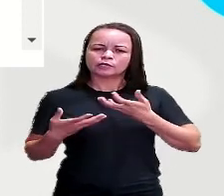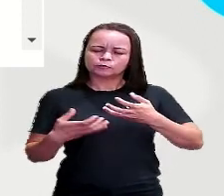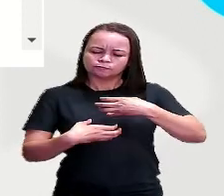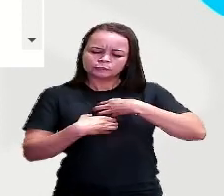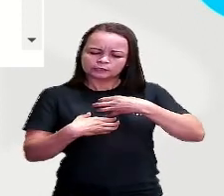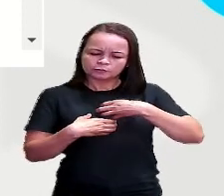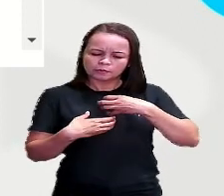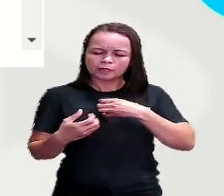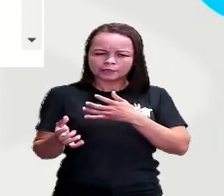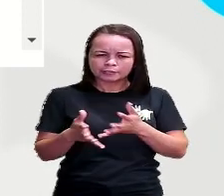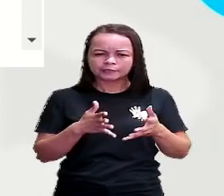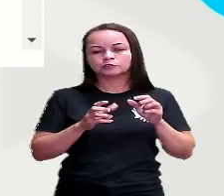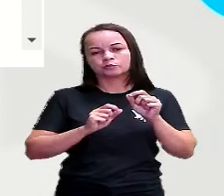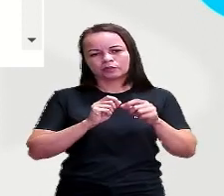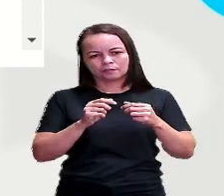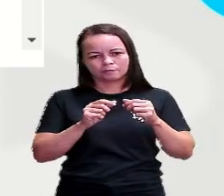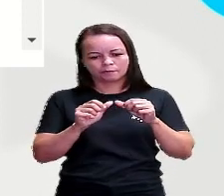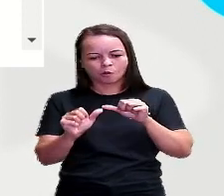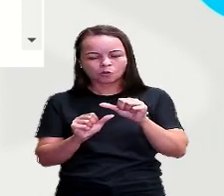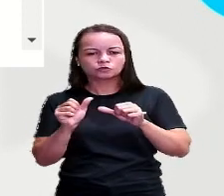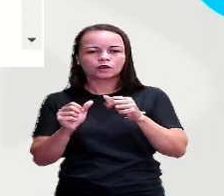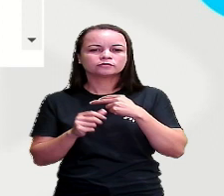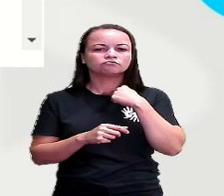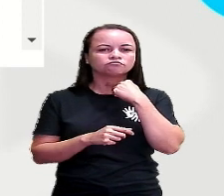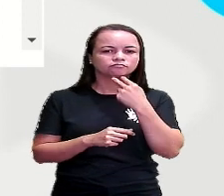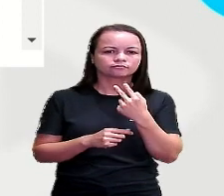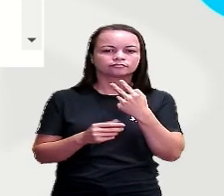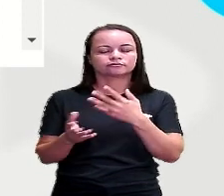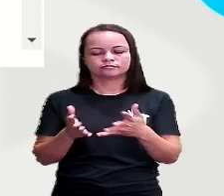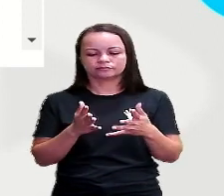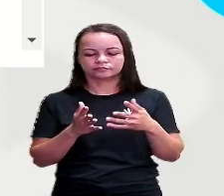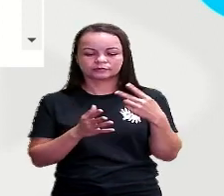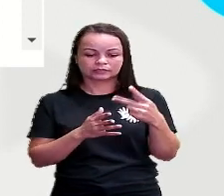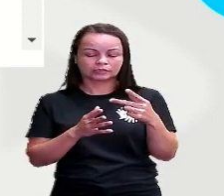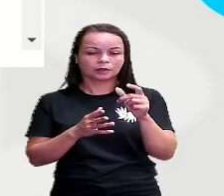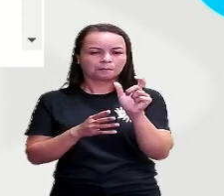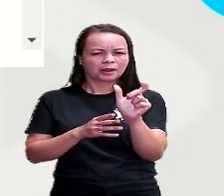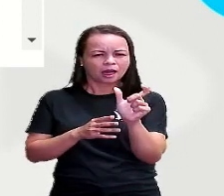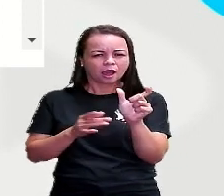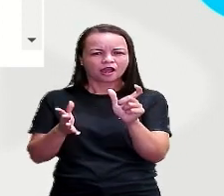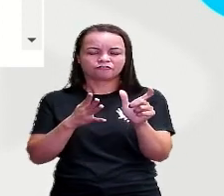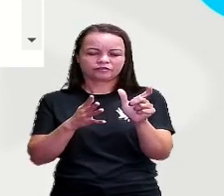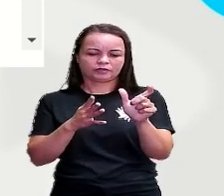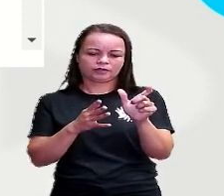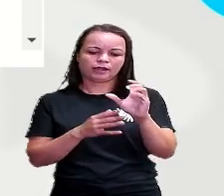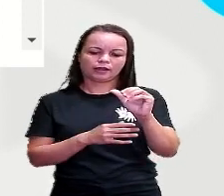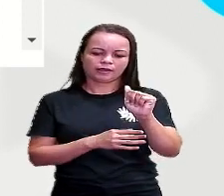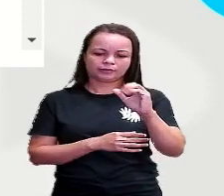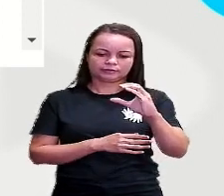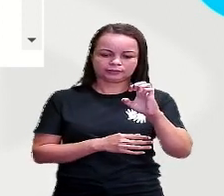sentimento por meio da modulação da voz. Então, aí a gente tem, para a mesma palavrinha, mais de um significado.